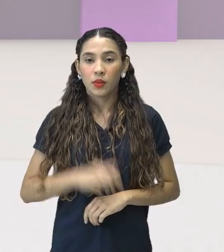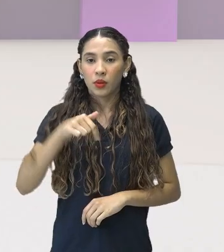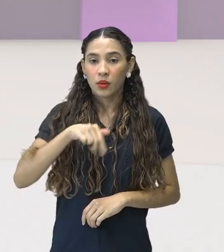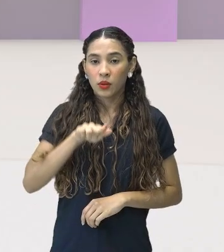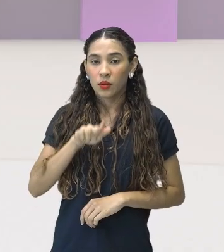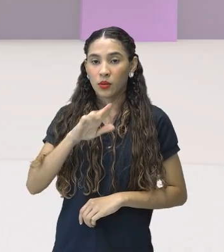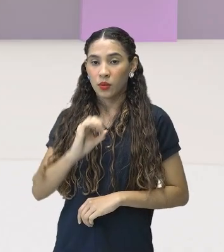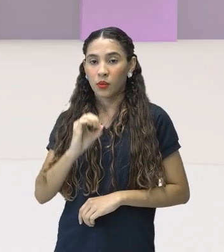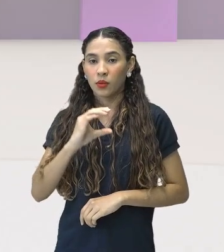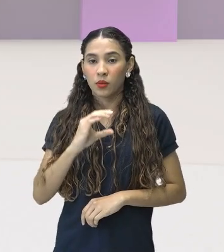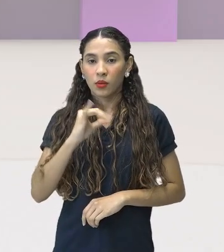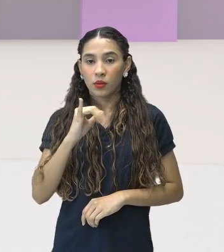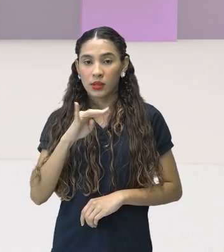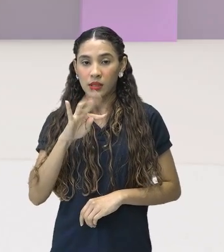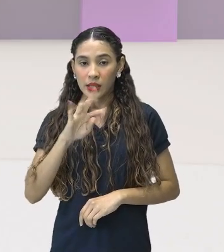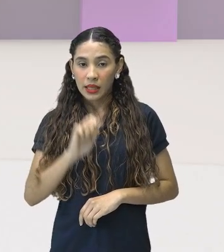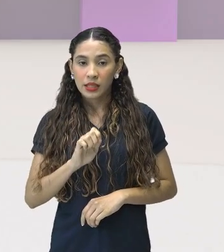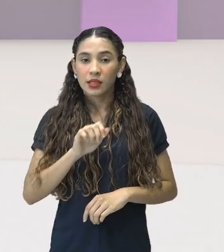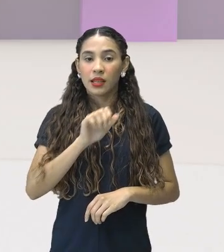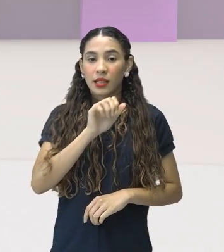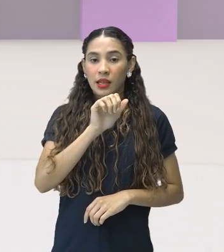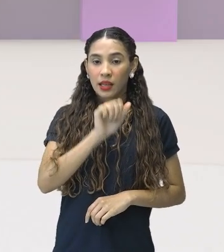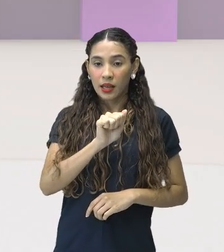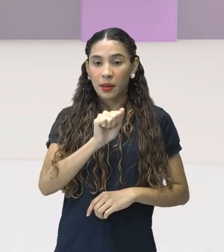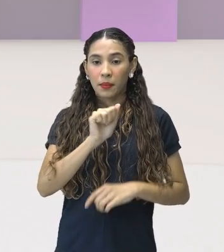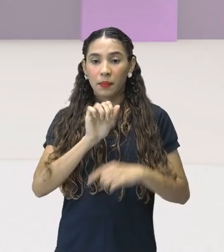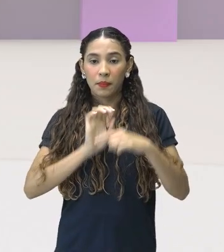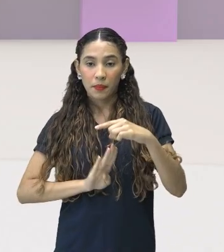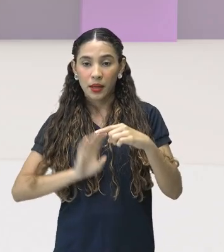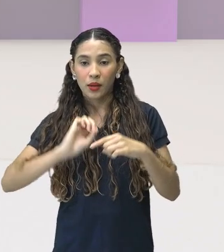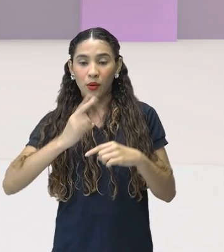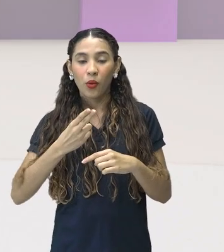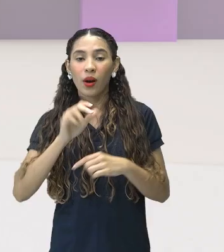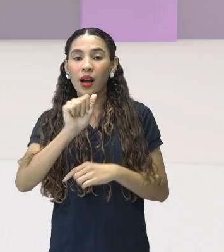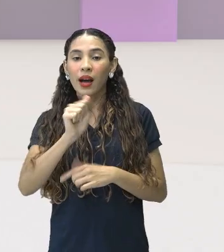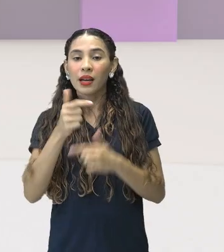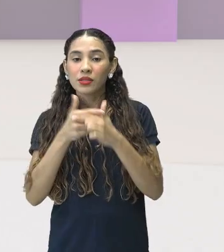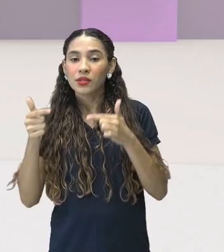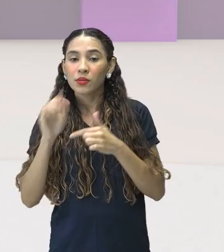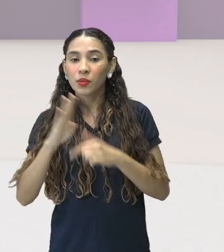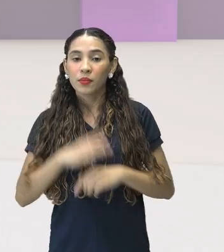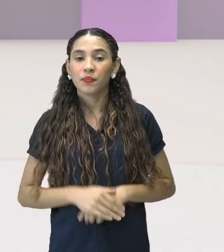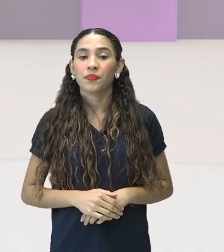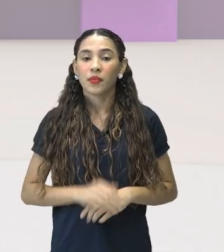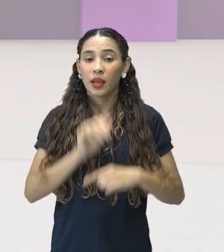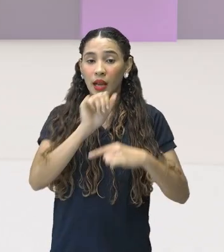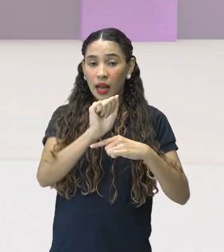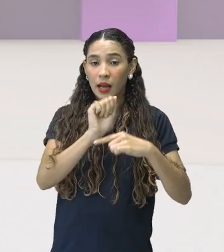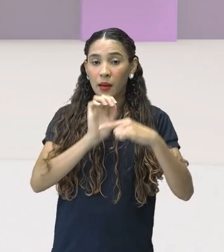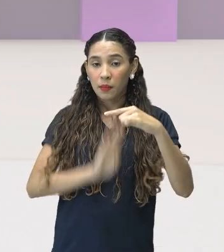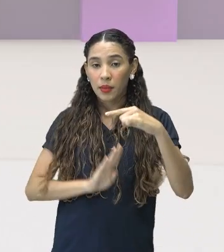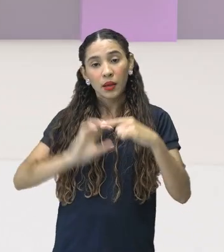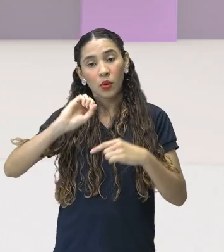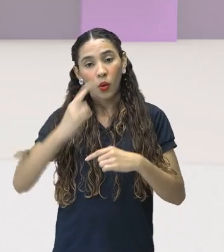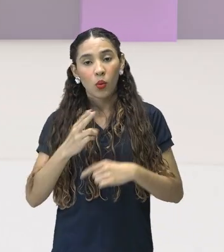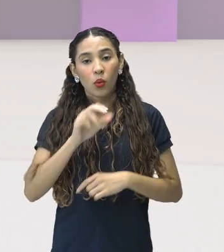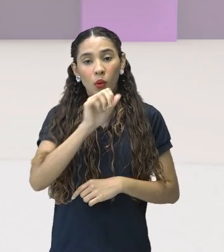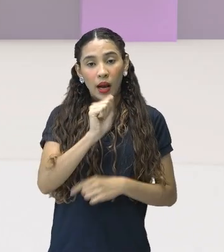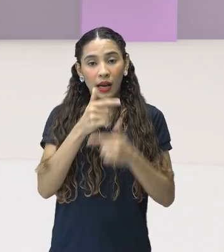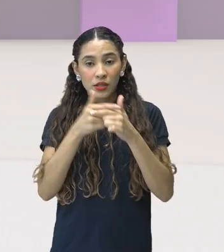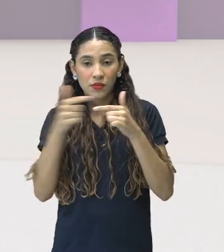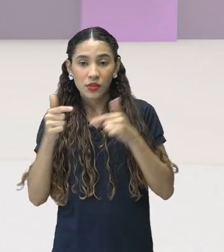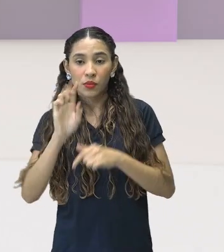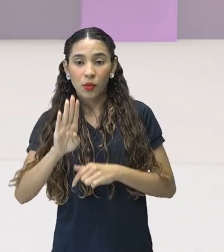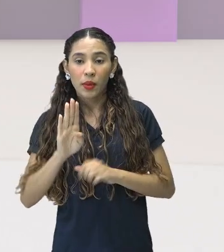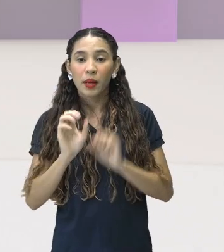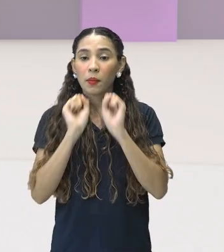A sobre B, né? Ou A dividido por B. A razão A sobre B ou A dividido por